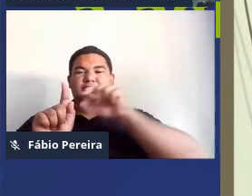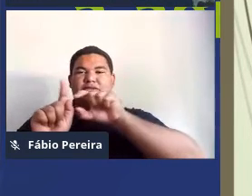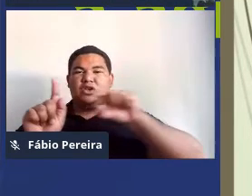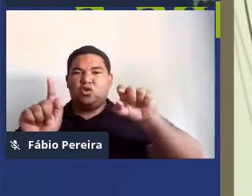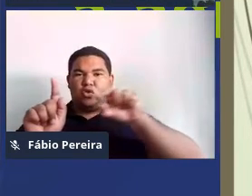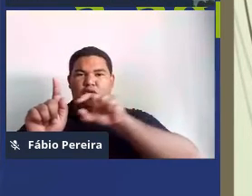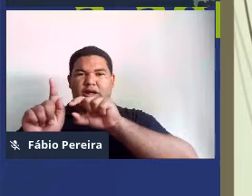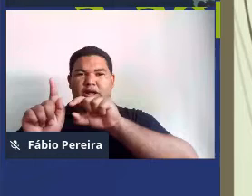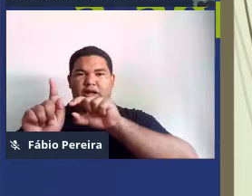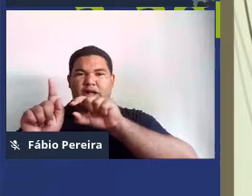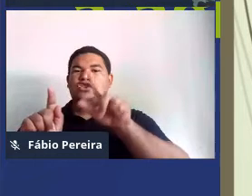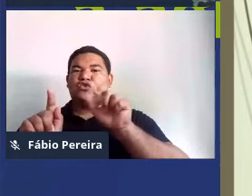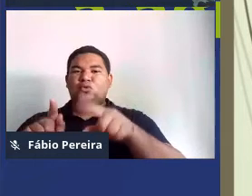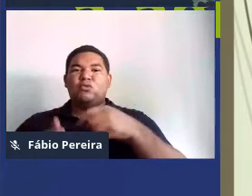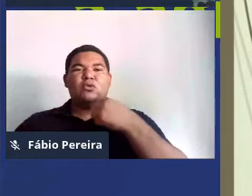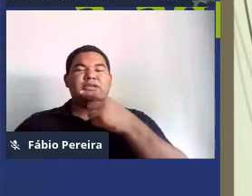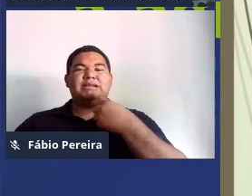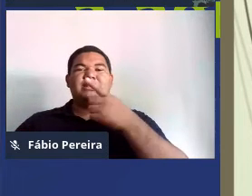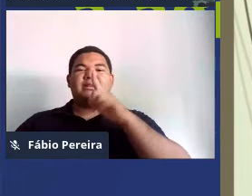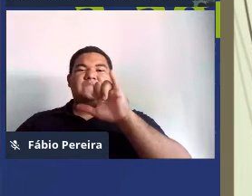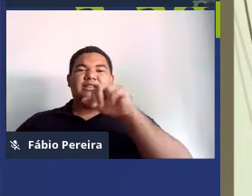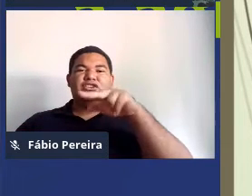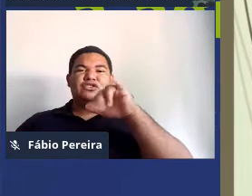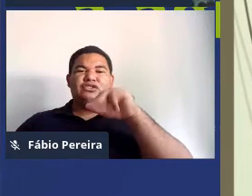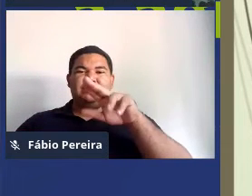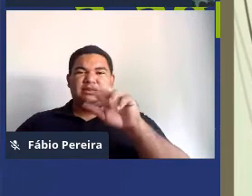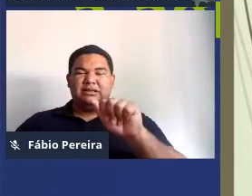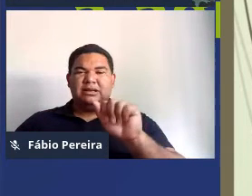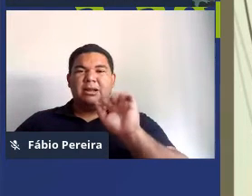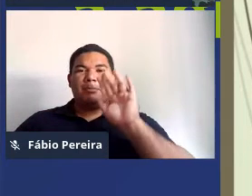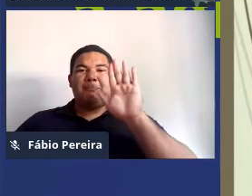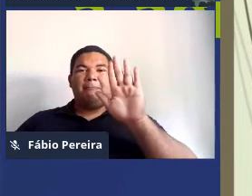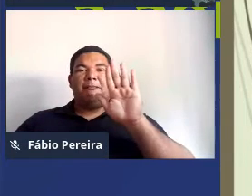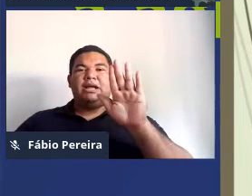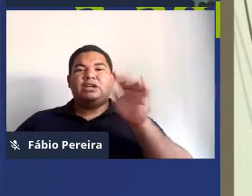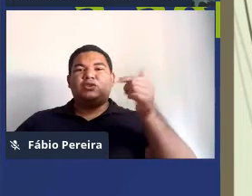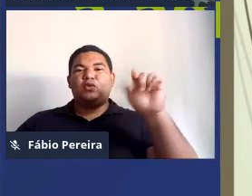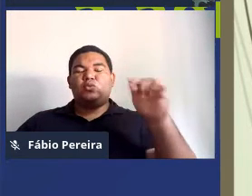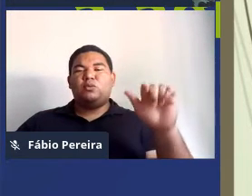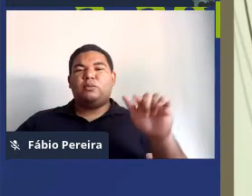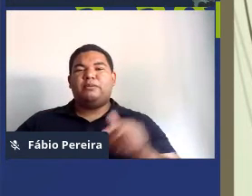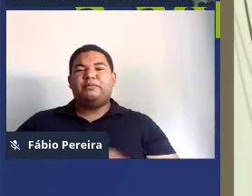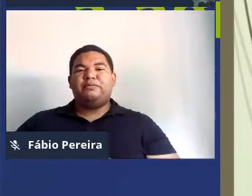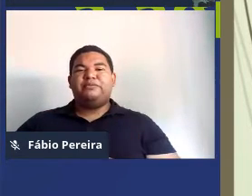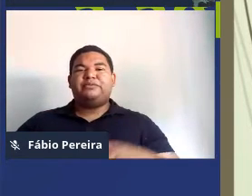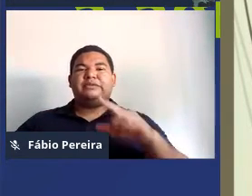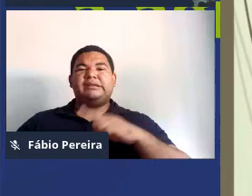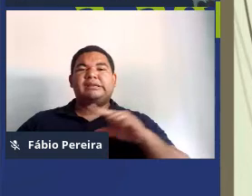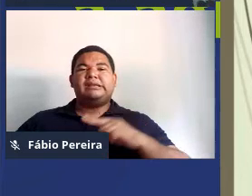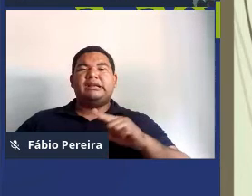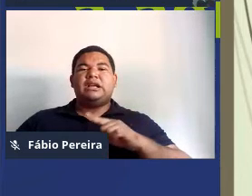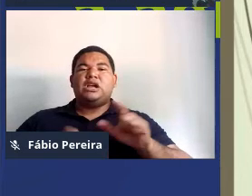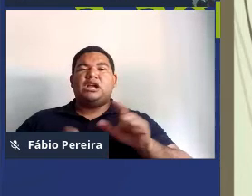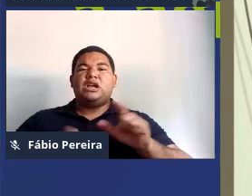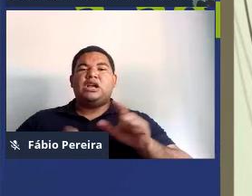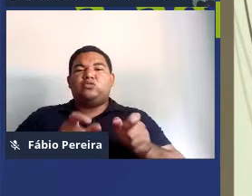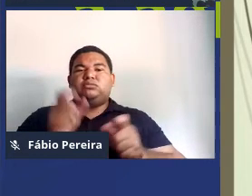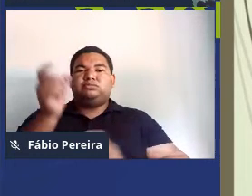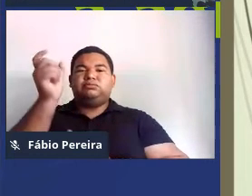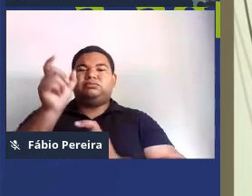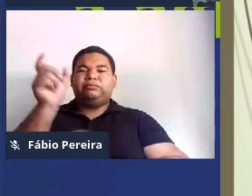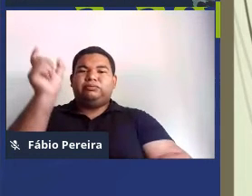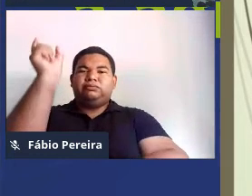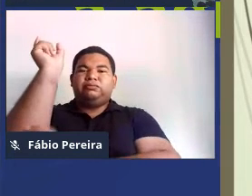lignina. Só que aquele banho de hemocianina estava criando corrosões na madeira que o